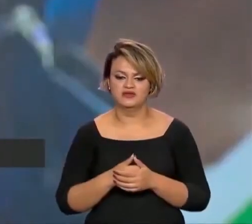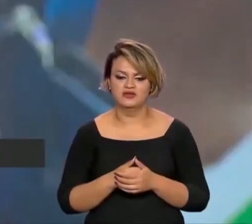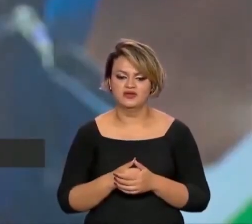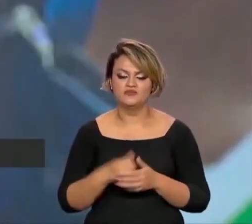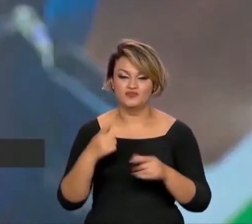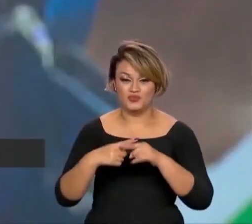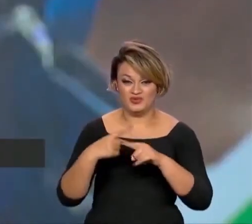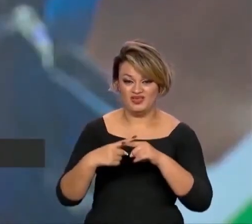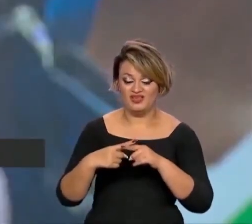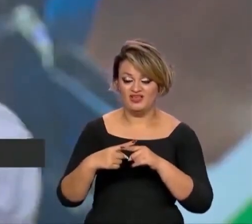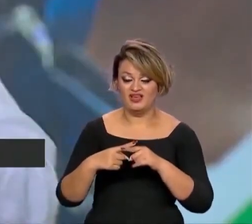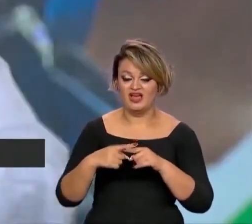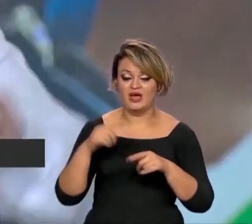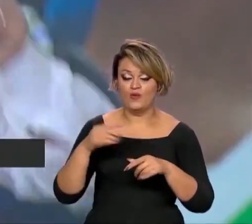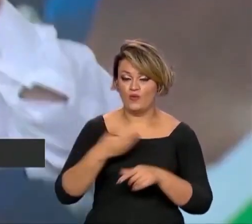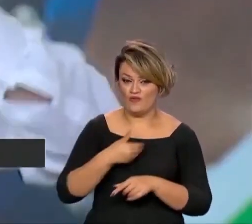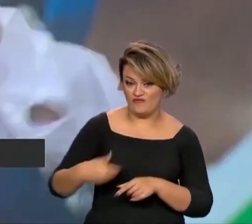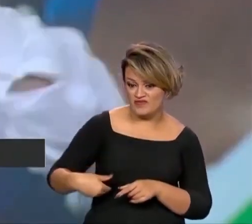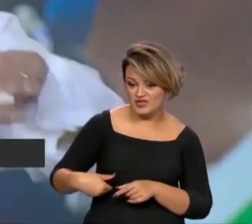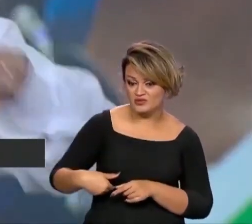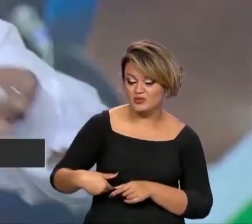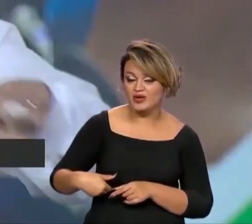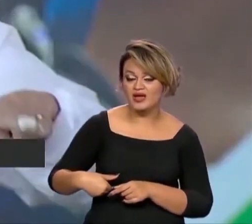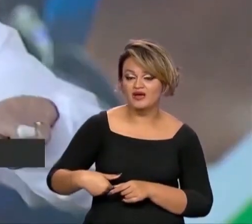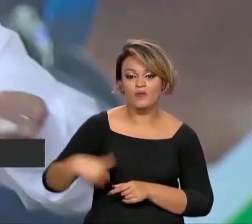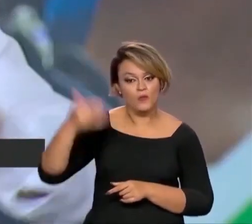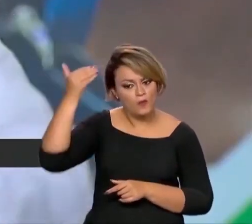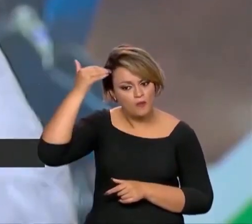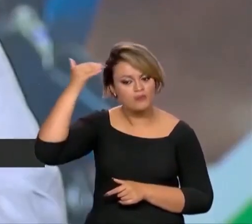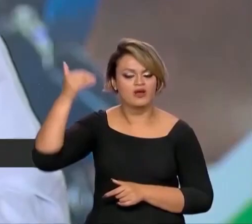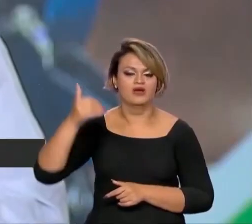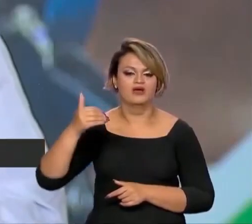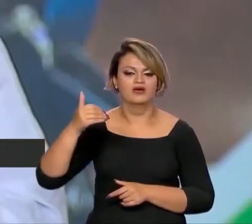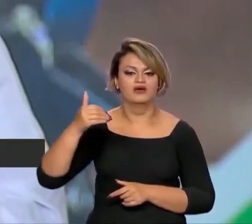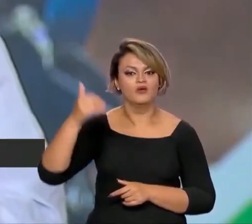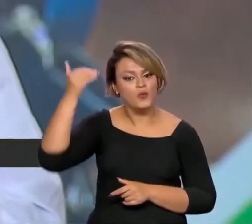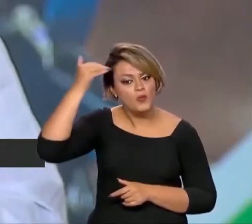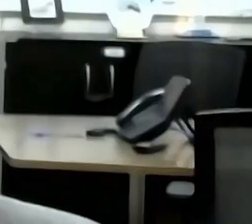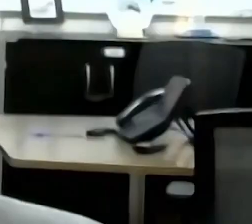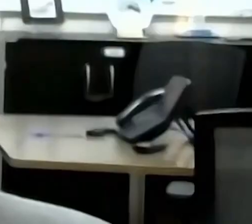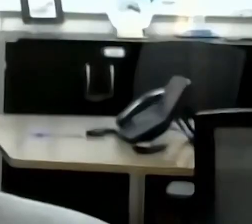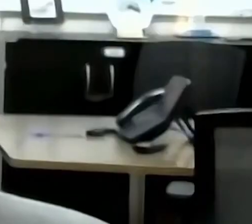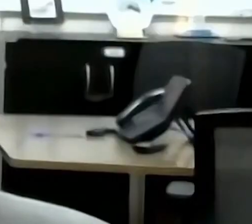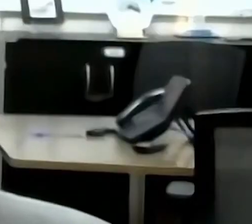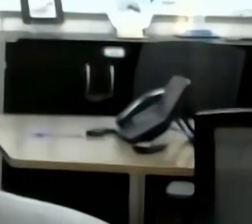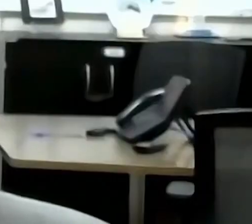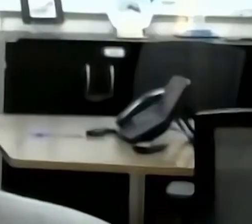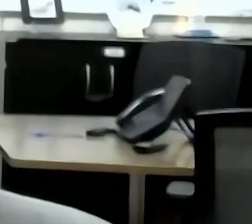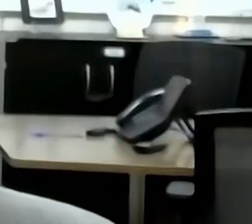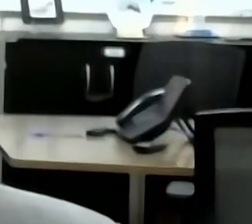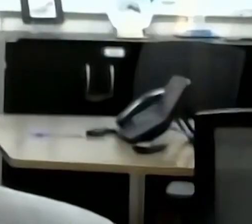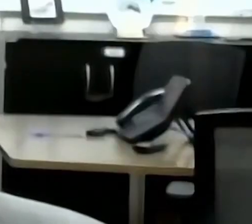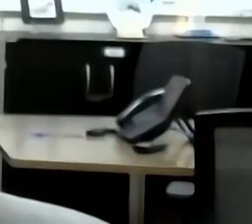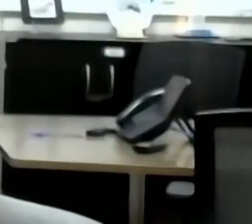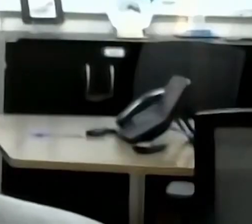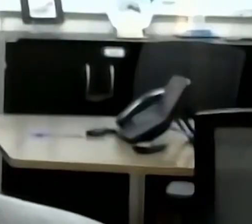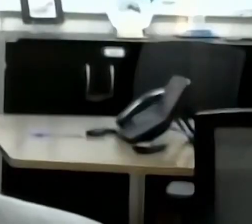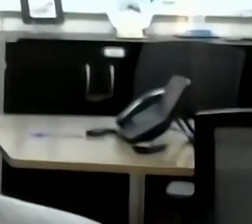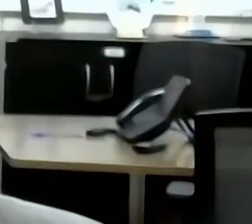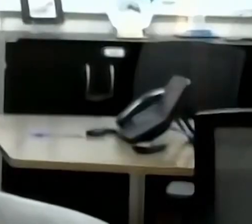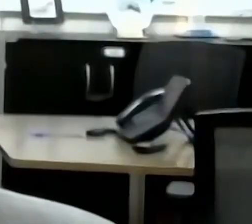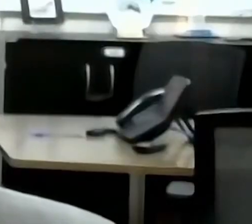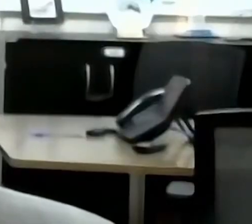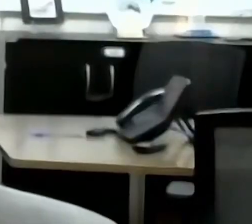compromisso que ele assumiu com a população brasileira durante o processo eleitoral num ponto estratégico já que o item assistência